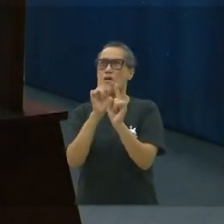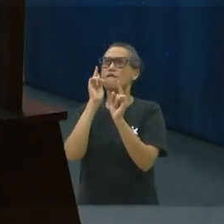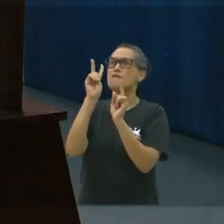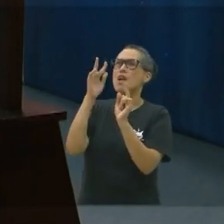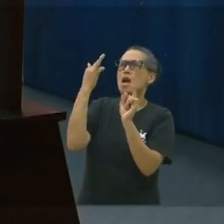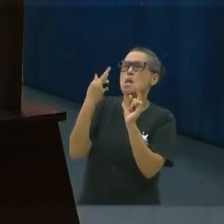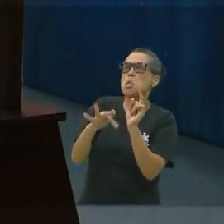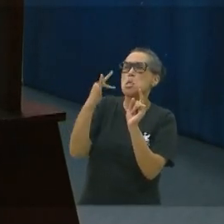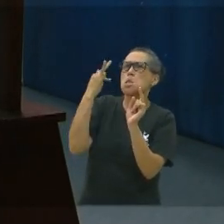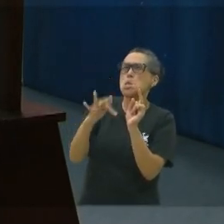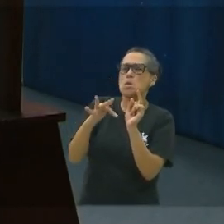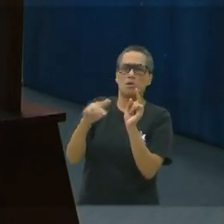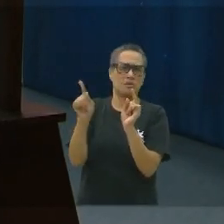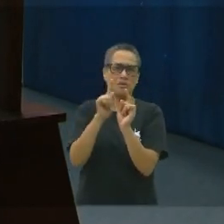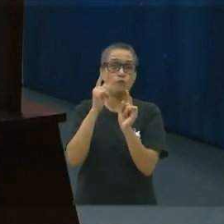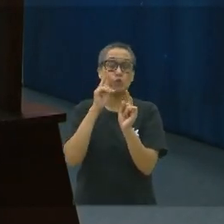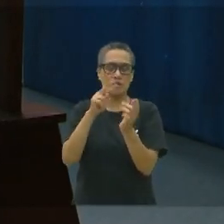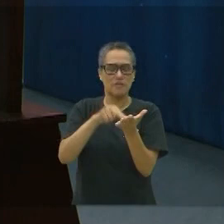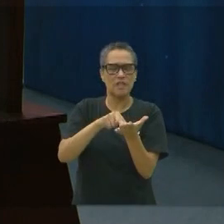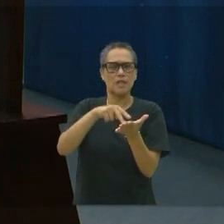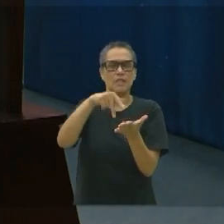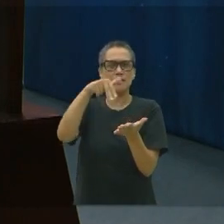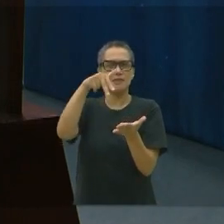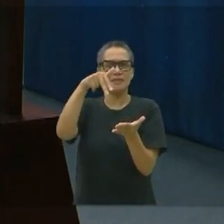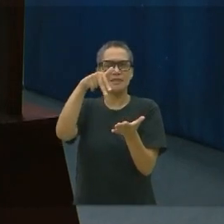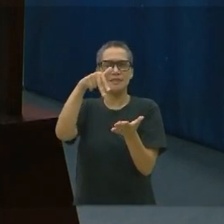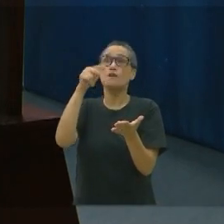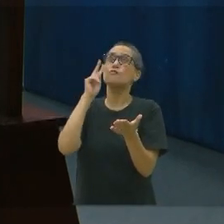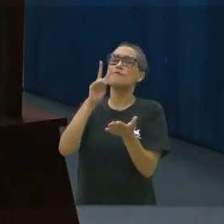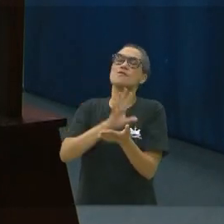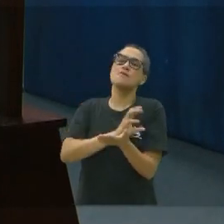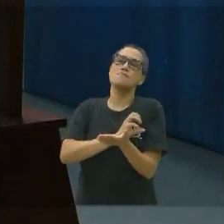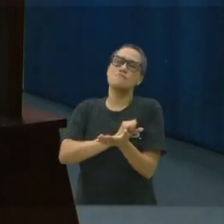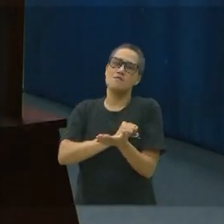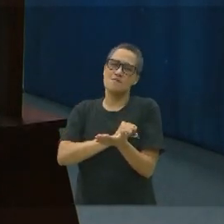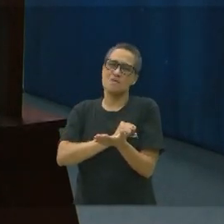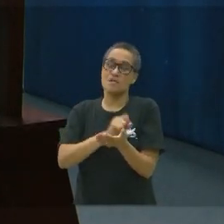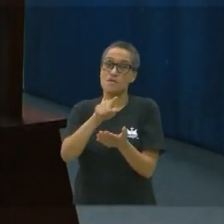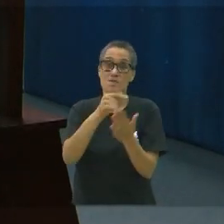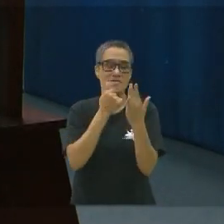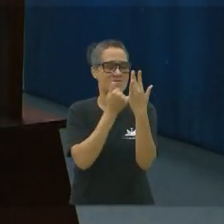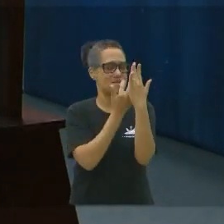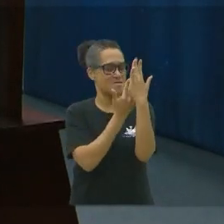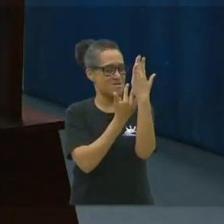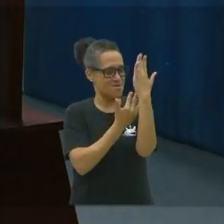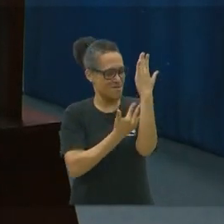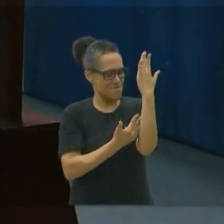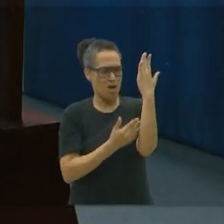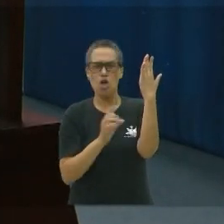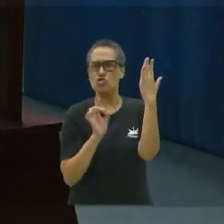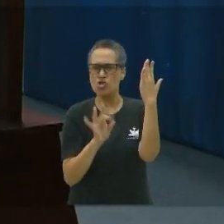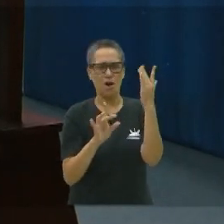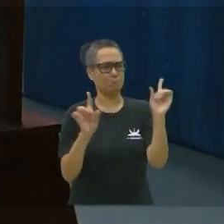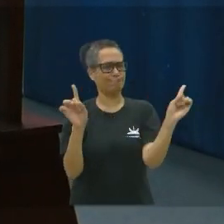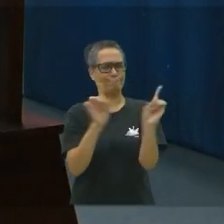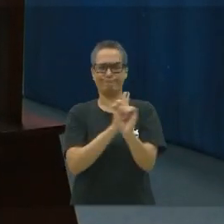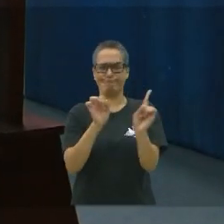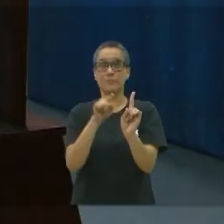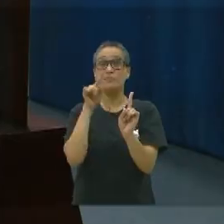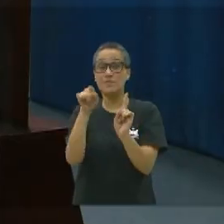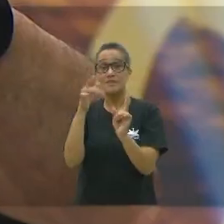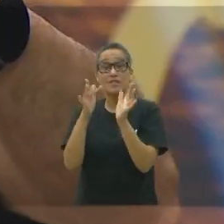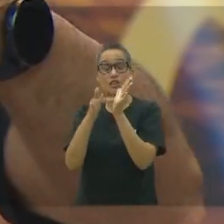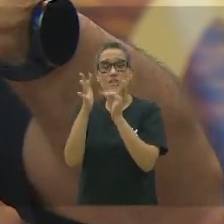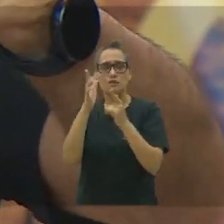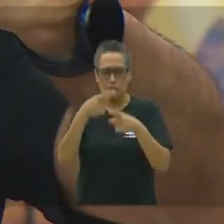vendo amor. Você não está vendo só o sangue, você está vendo a entrega por você. Então vamos cantar